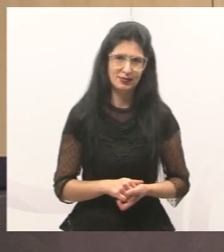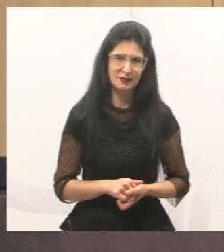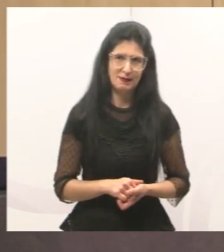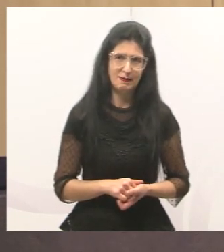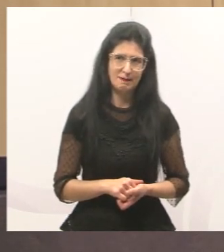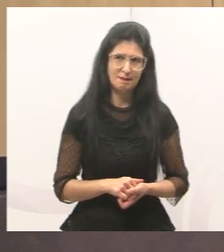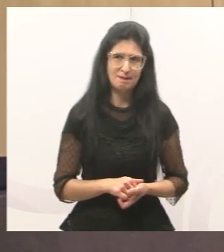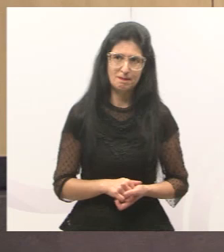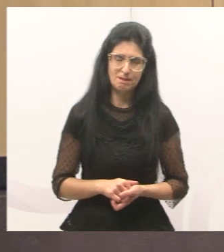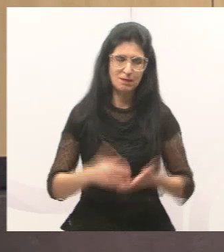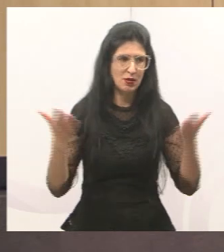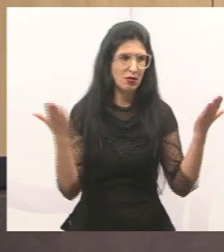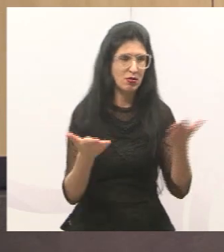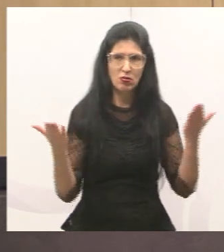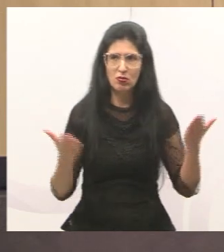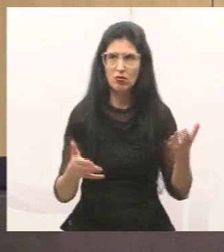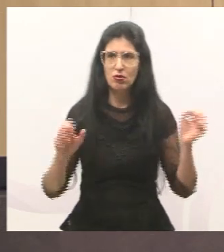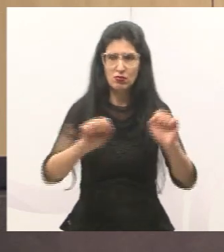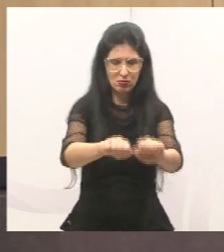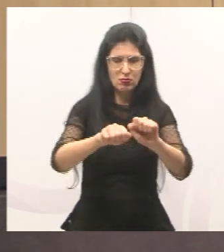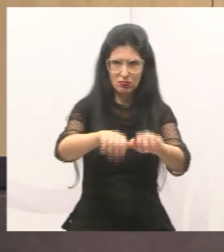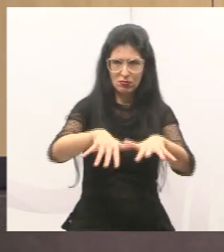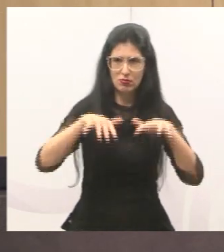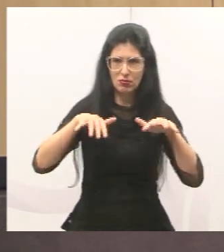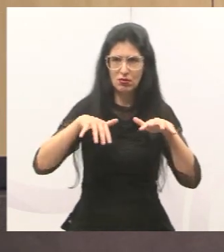Eu quero consultar o plenário